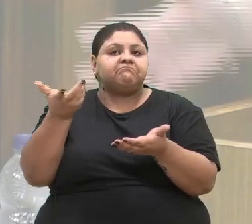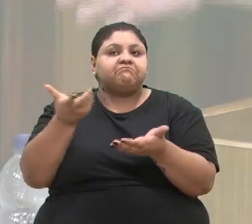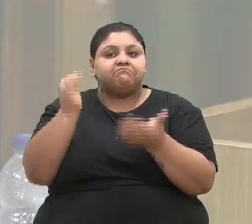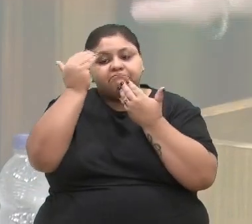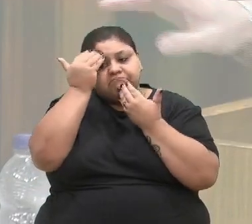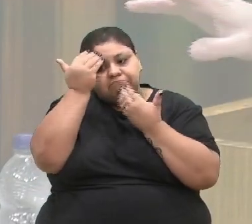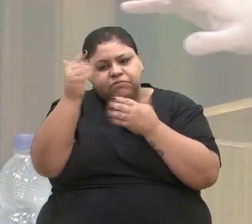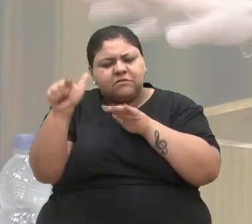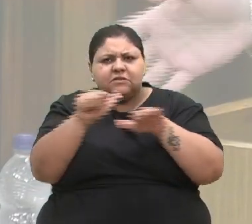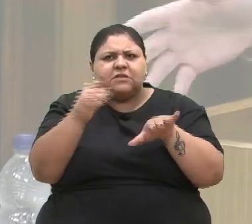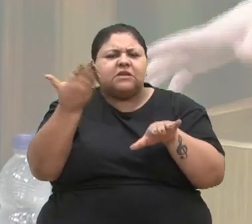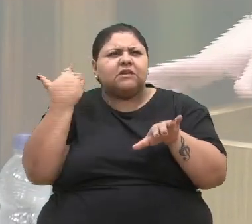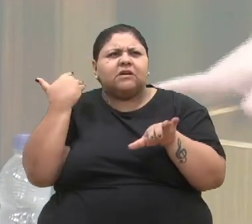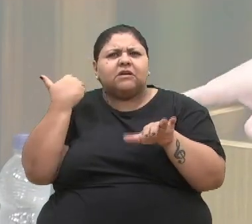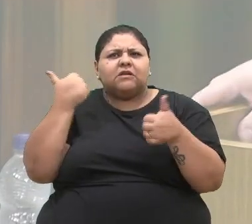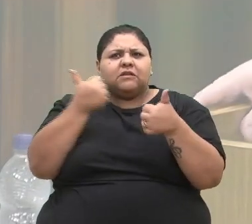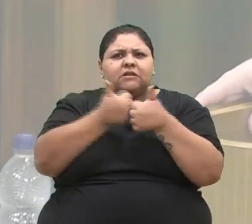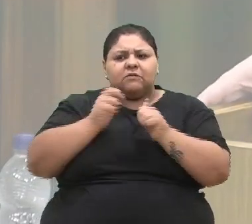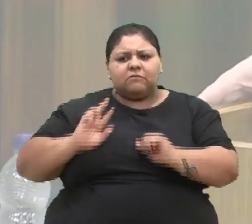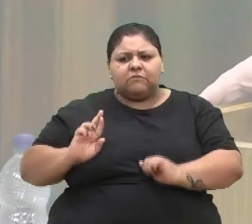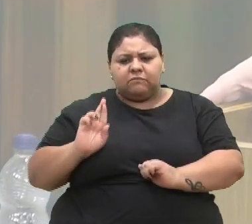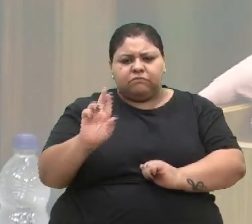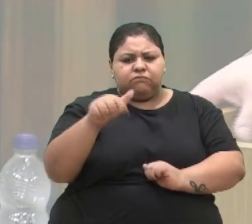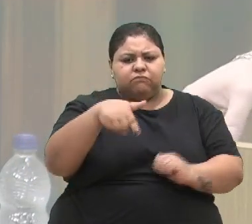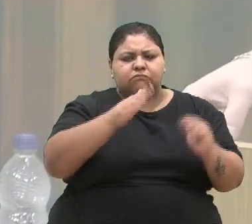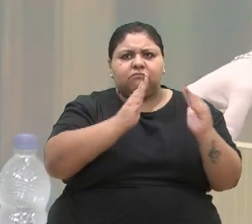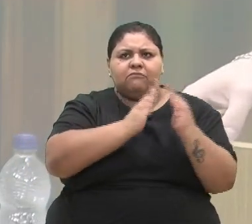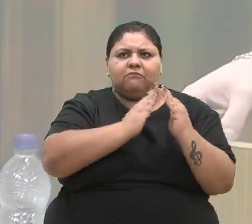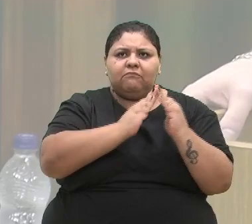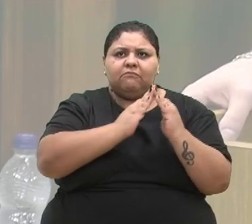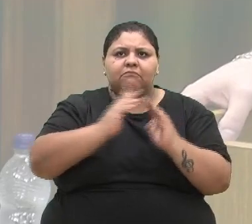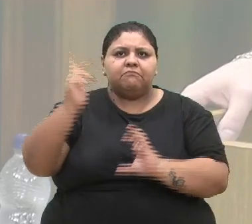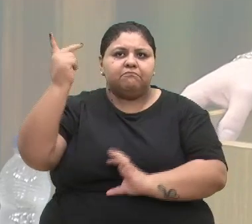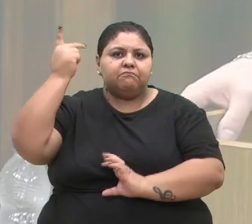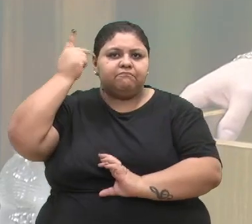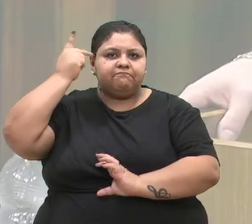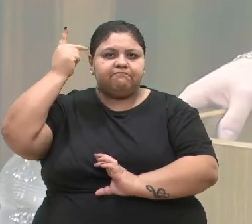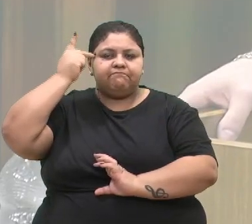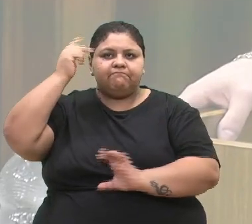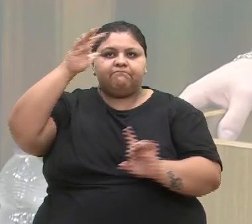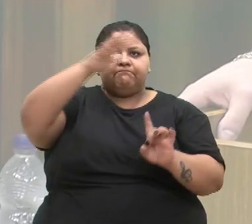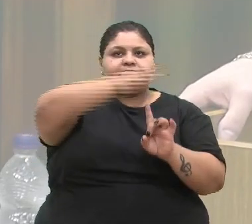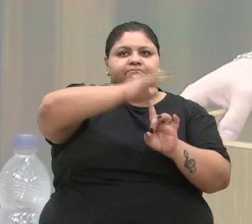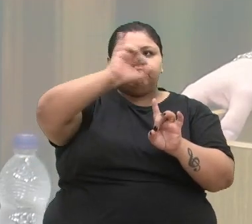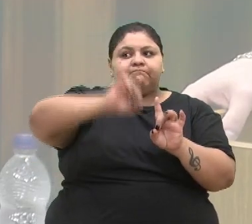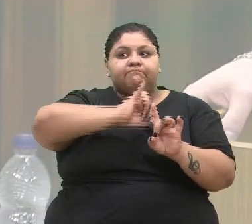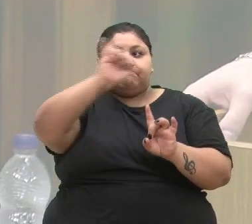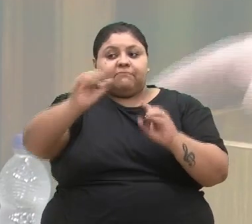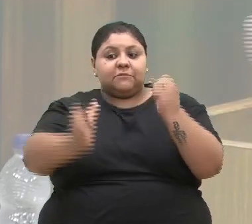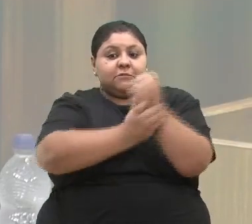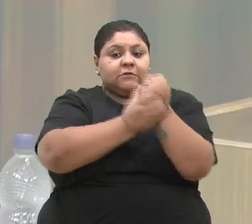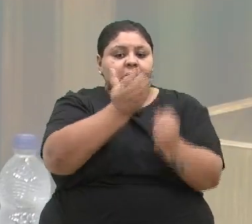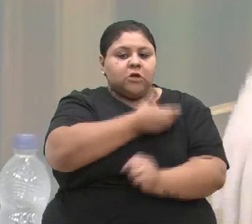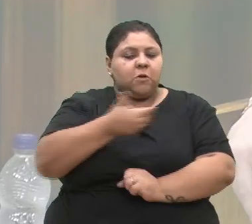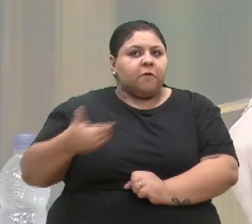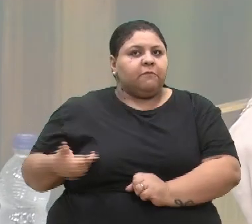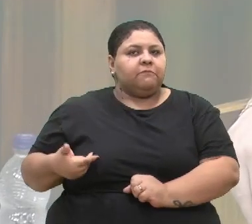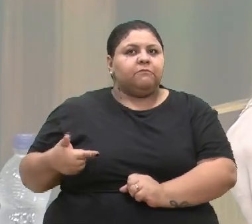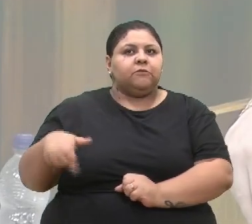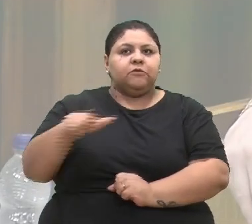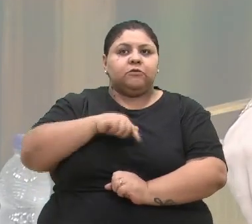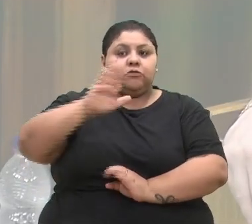agradecer. Semana passada estive em representação a esta casa em São Paulo, numa Feira Internacional de Segurança Pública, onde que